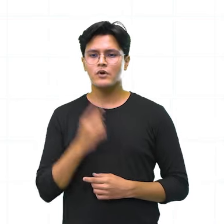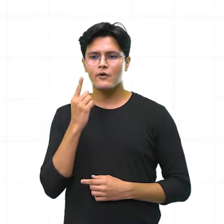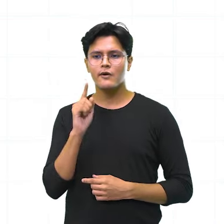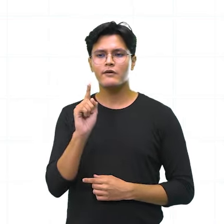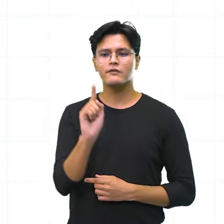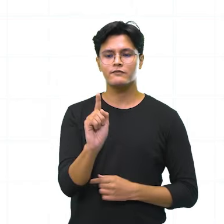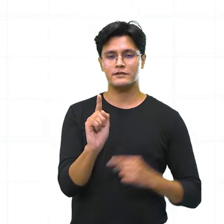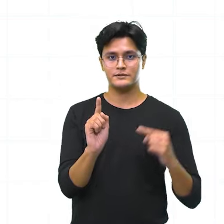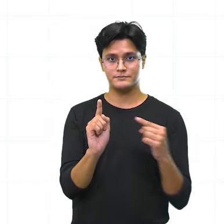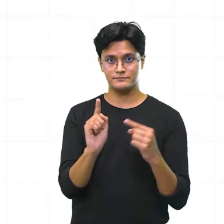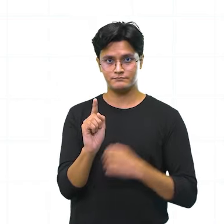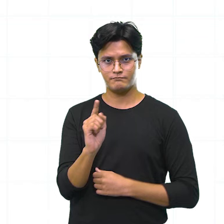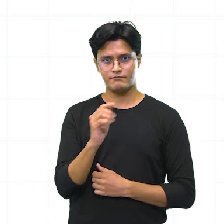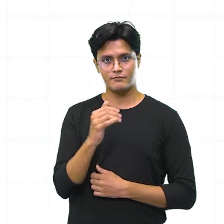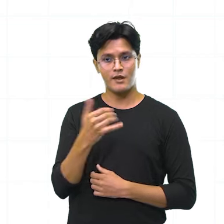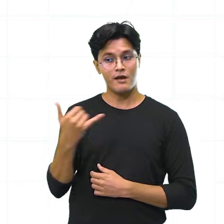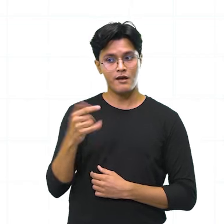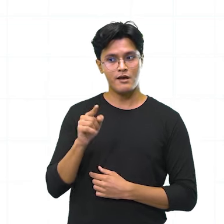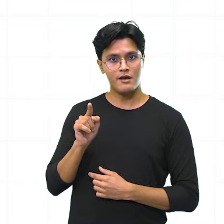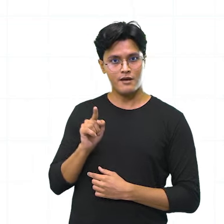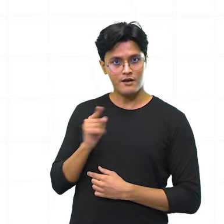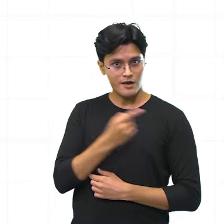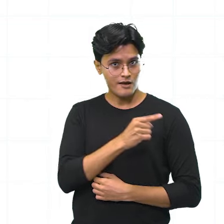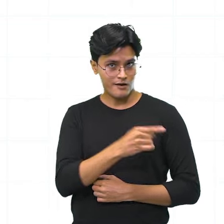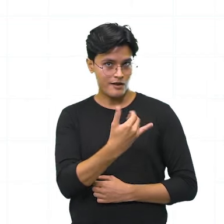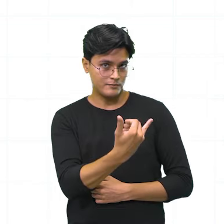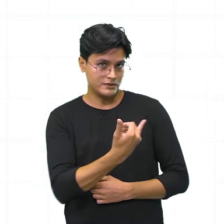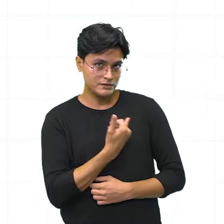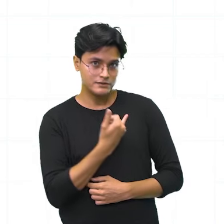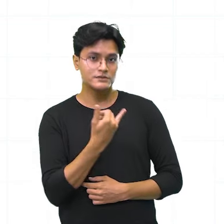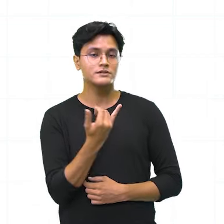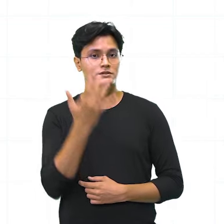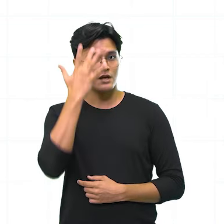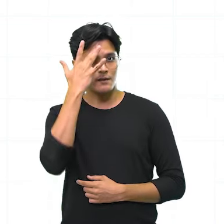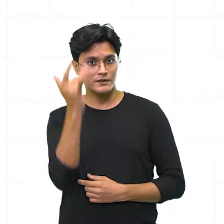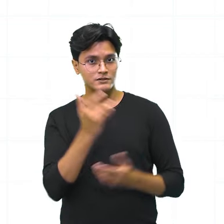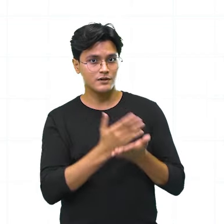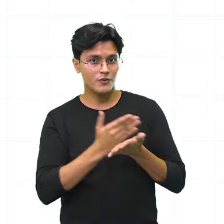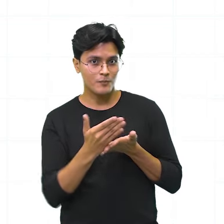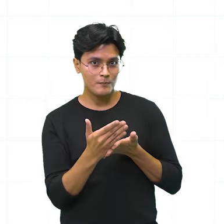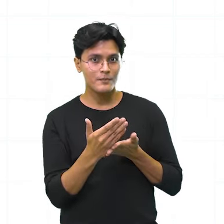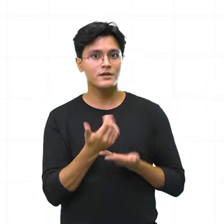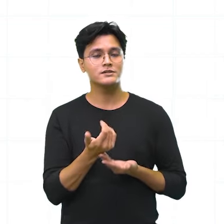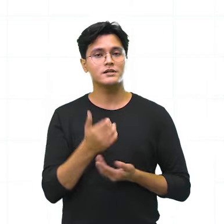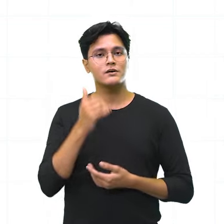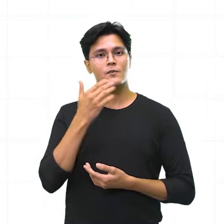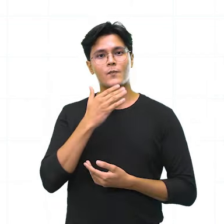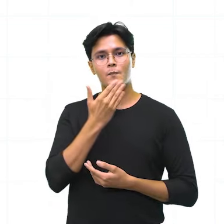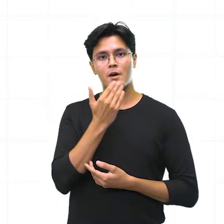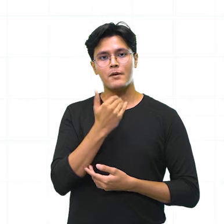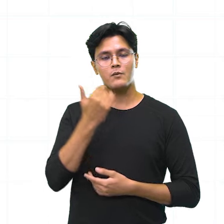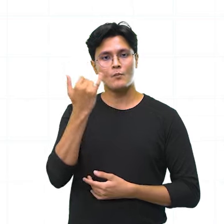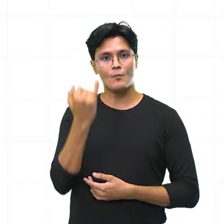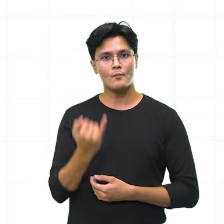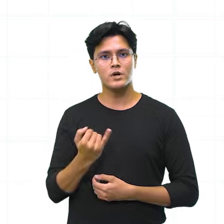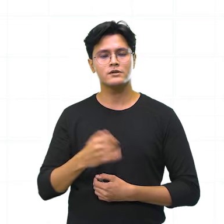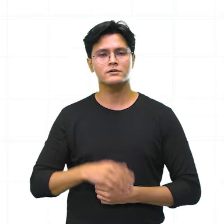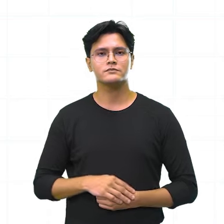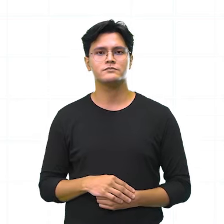ela diz, ela disse que amanhã começa a dieta. Qual é a